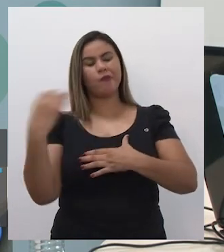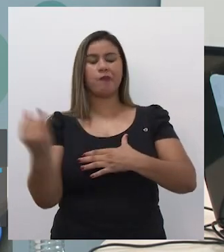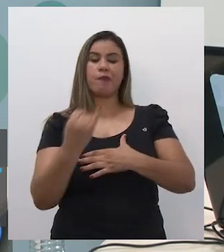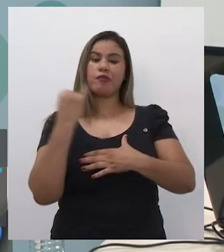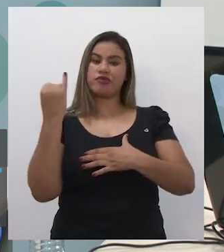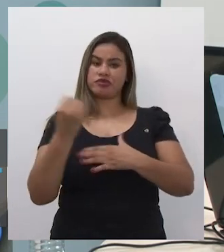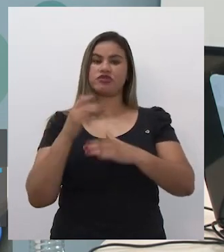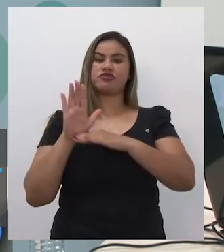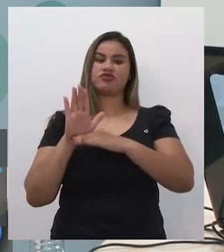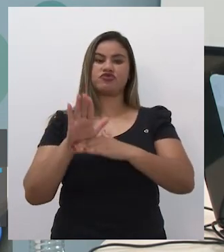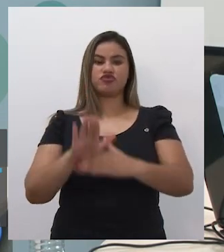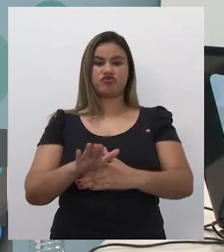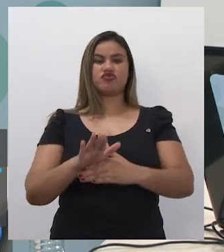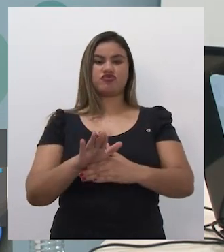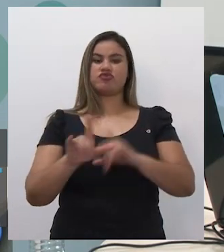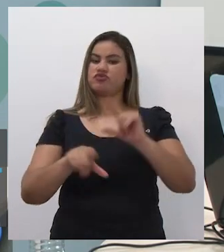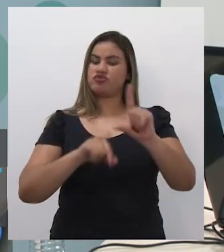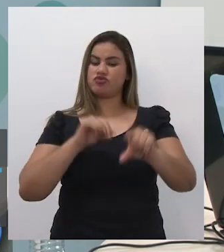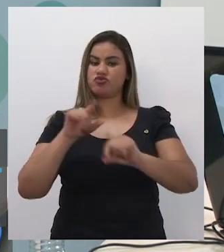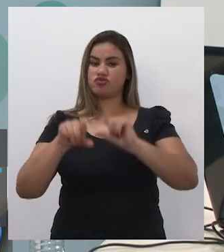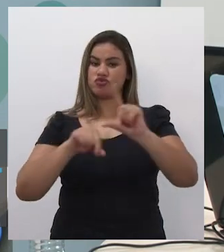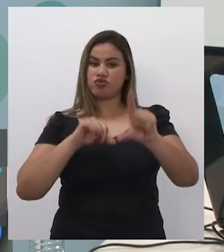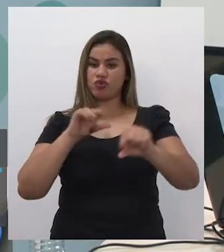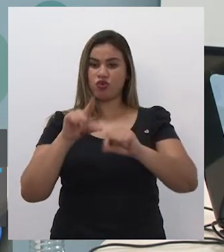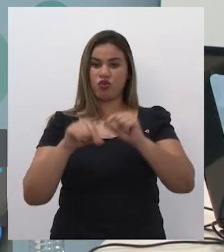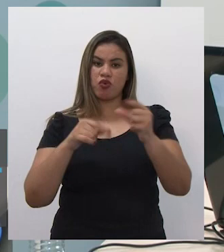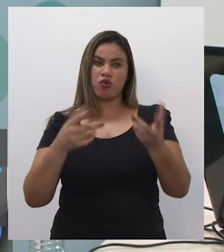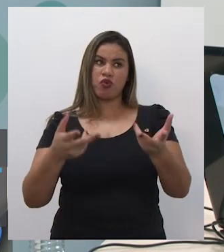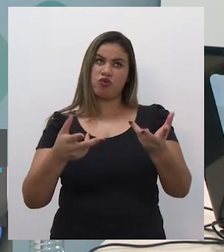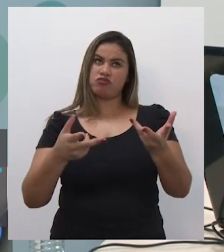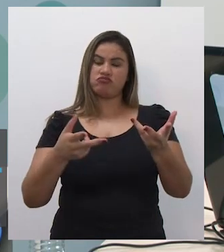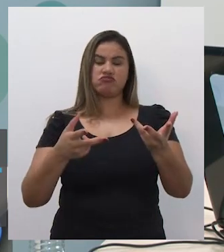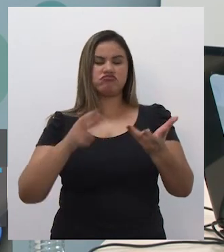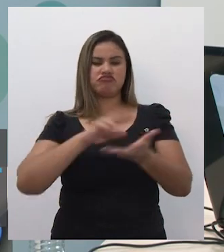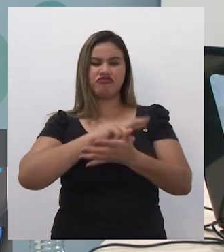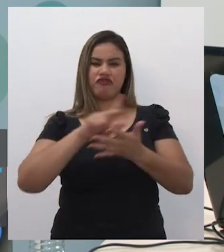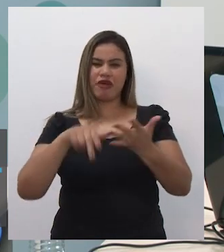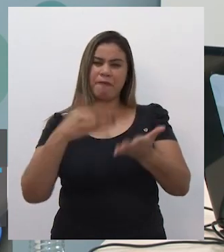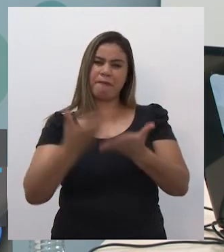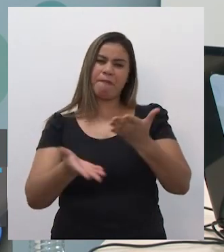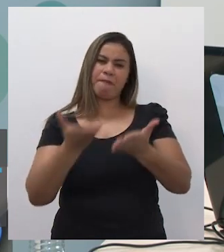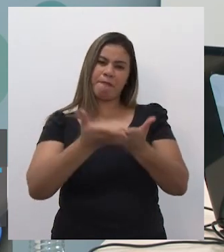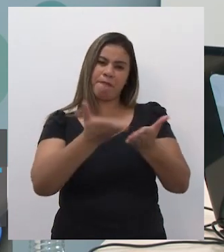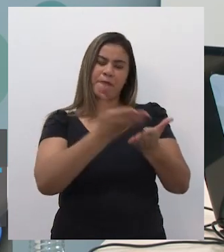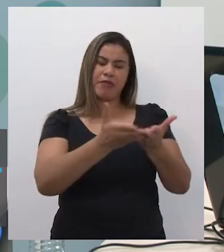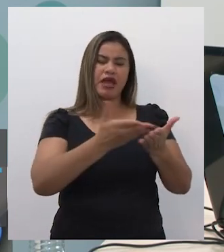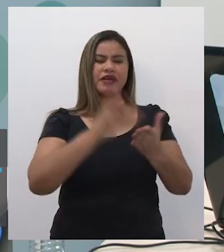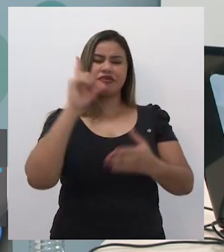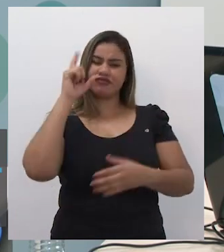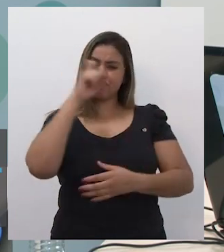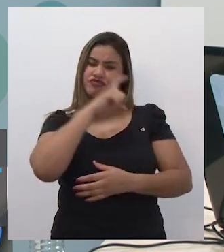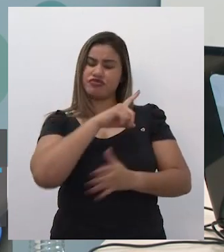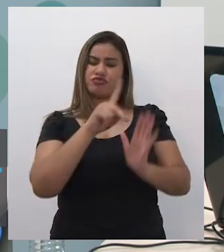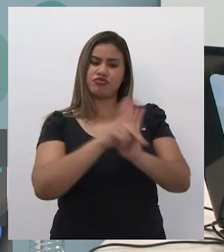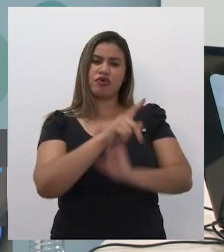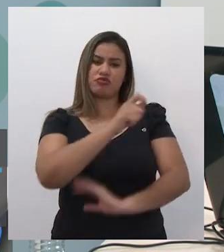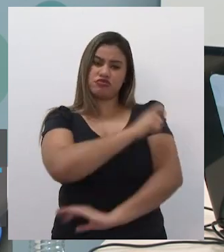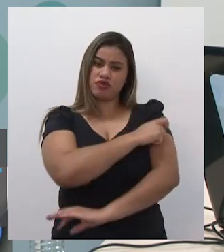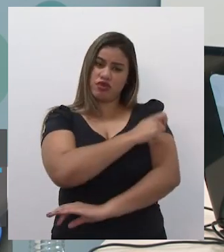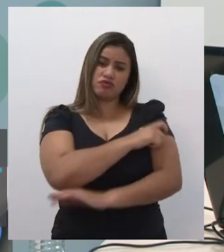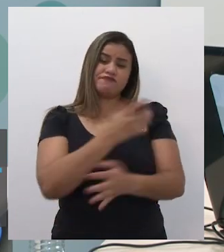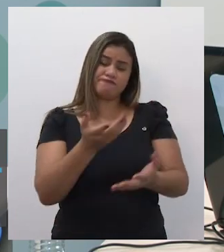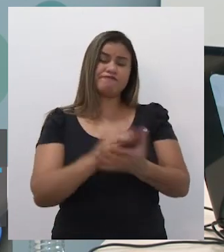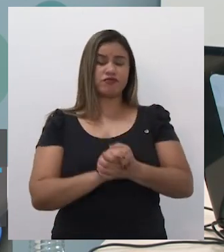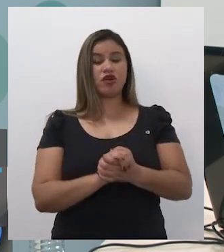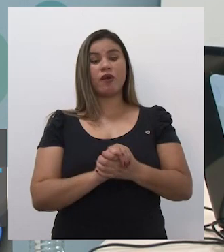para tratar e abordar dessas defasagens que os estudantes estão enfrentando, tá? Mas